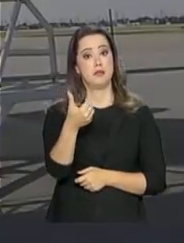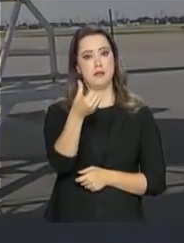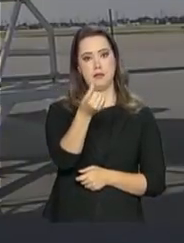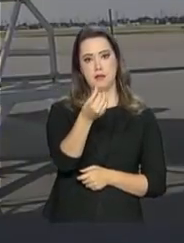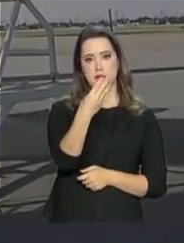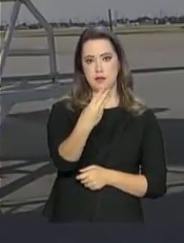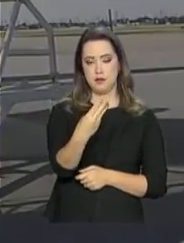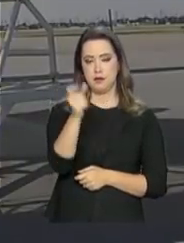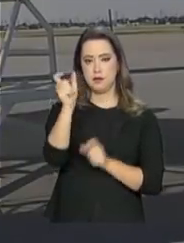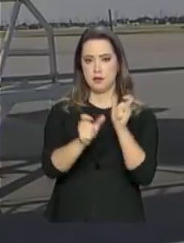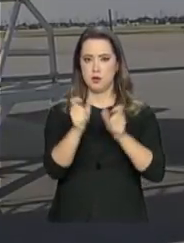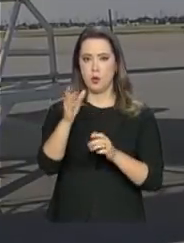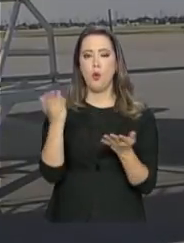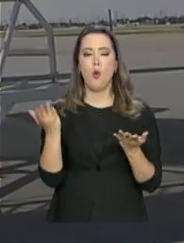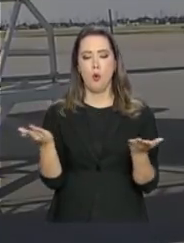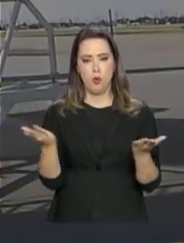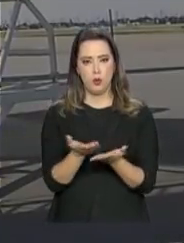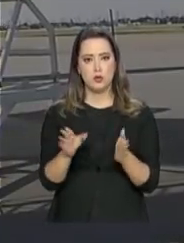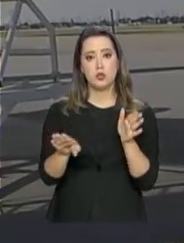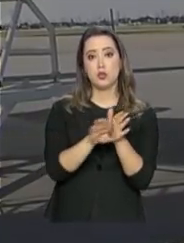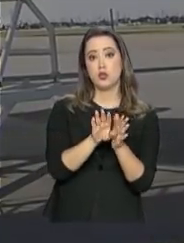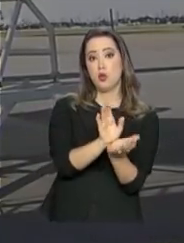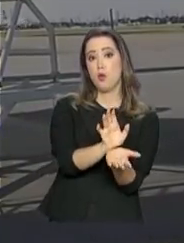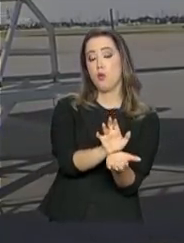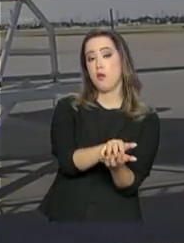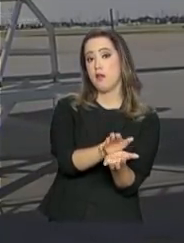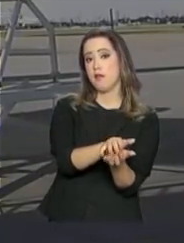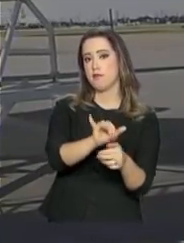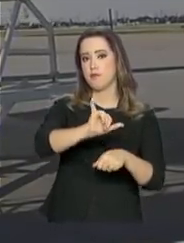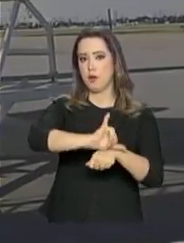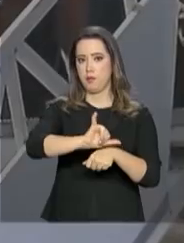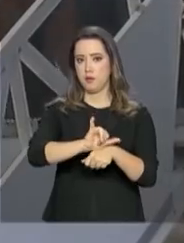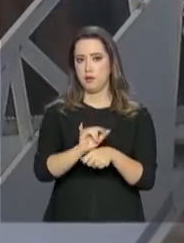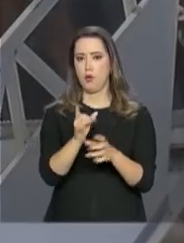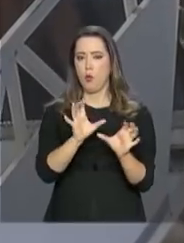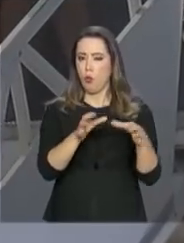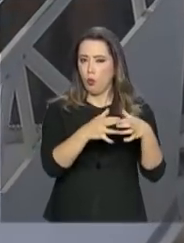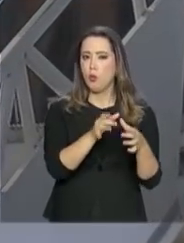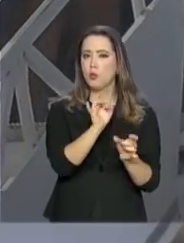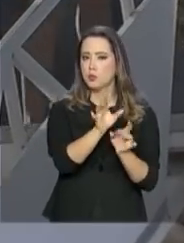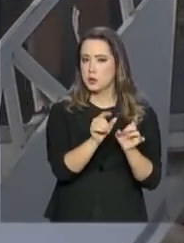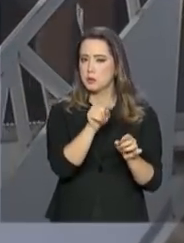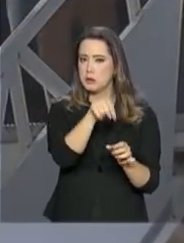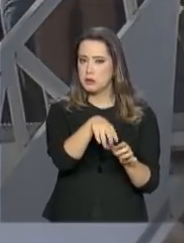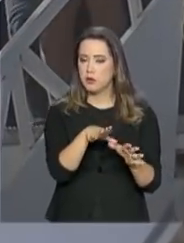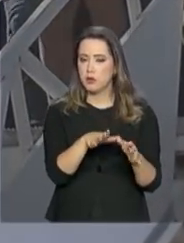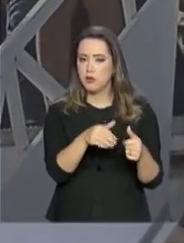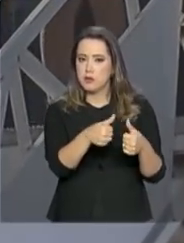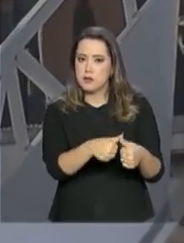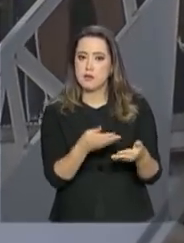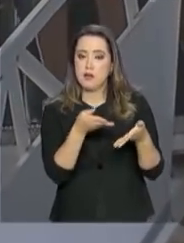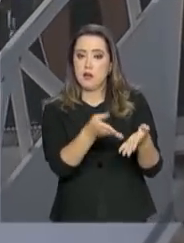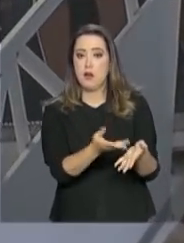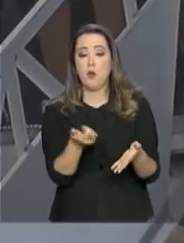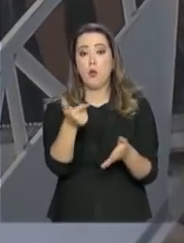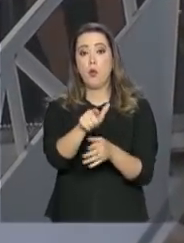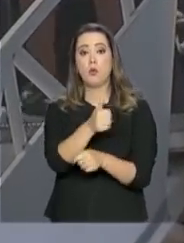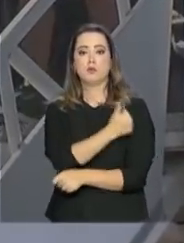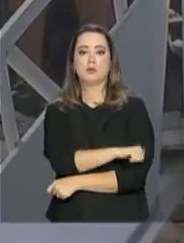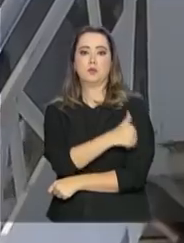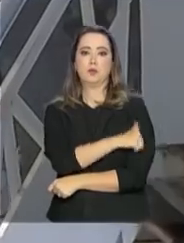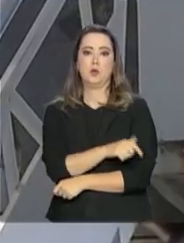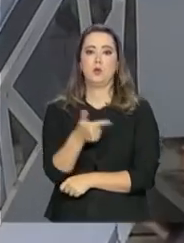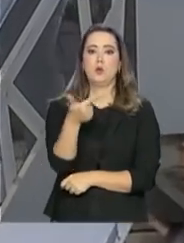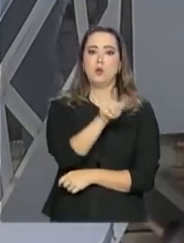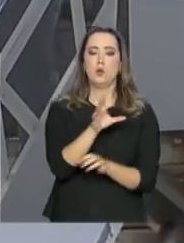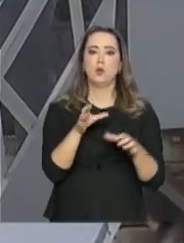grupo desembarco em recife pernambuco uma parte vai permanecer por lá outros serão transferidos para o rio de janeiro e mais um grupo